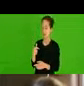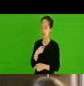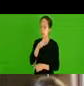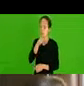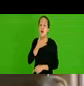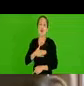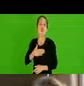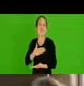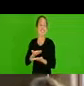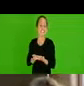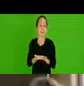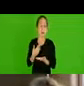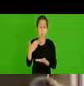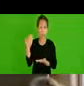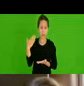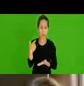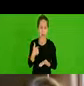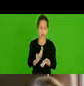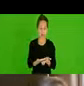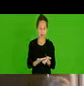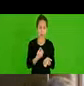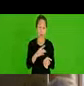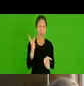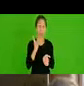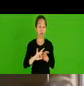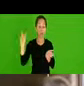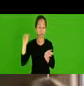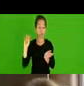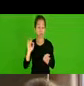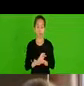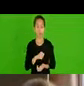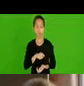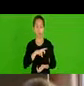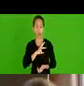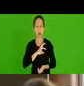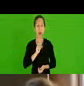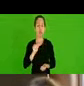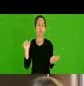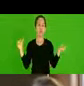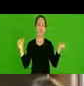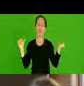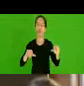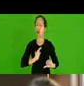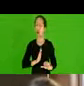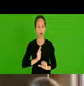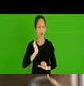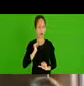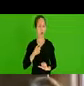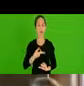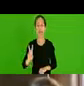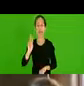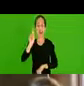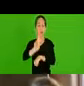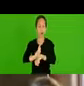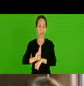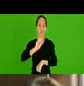eu tinha o horror de estudar. Meu ensino médio foi péssimo. Vivi em recuperação. Quando